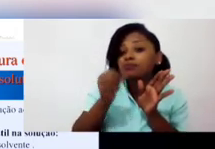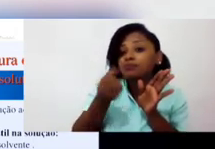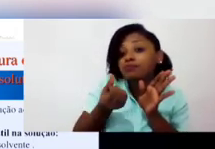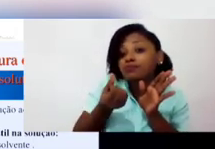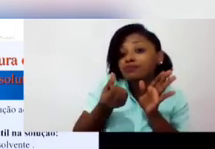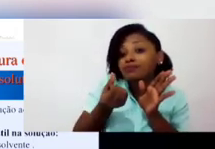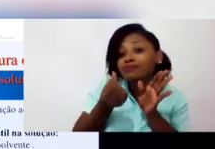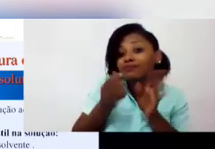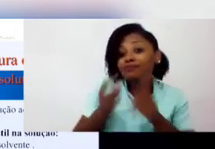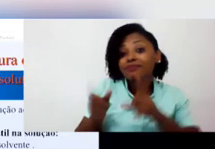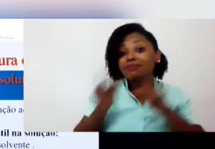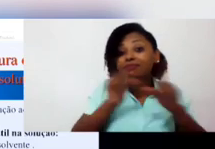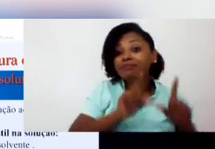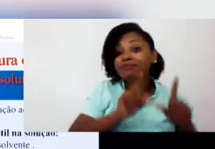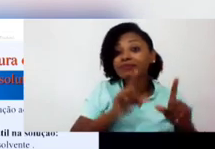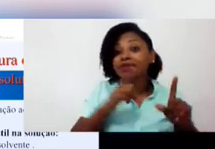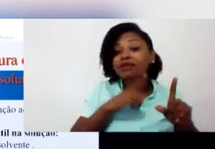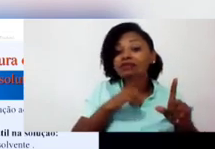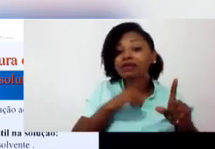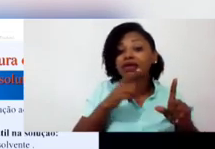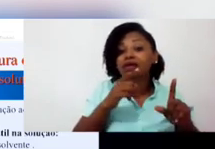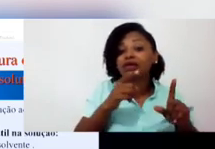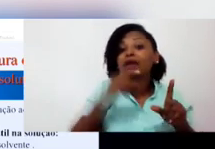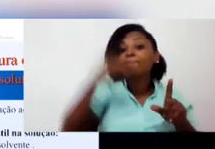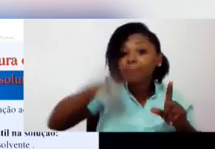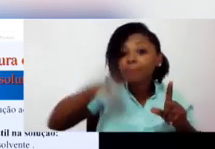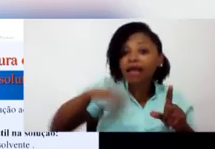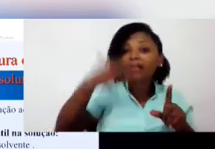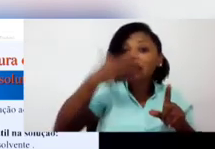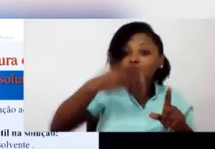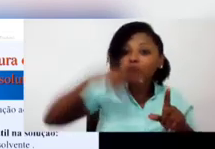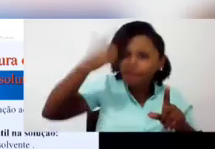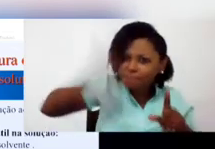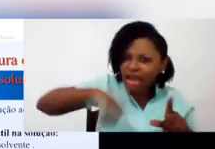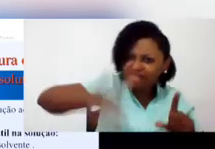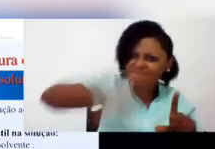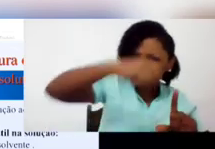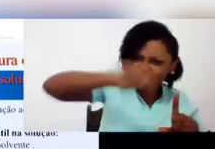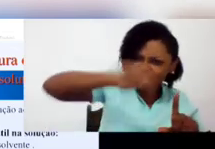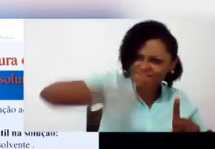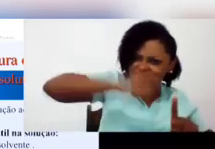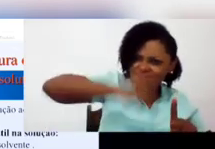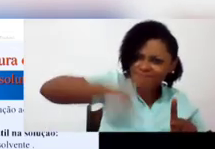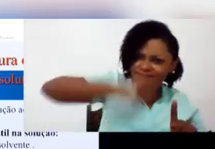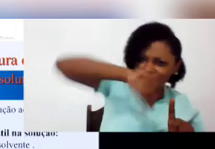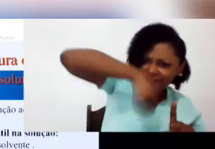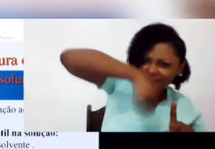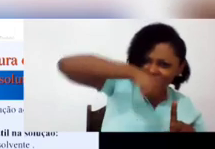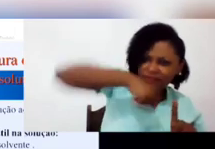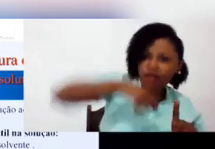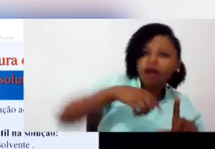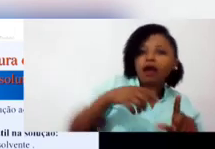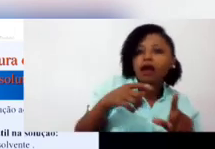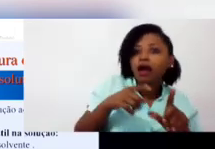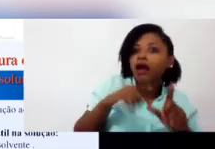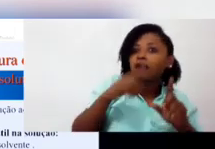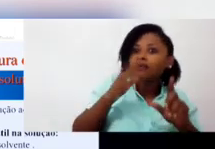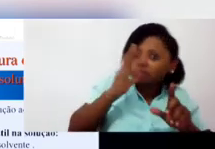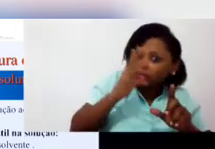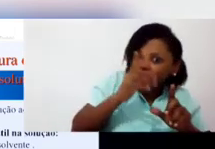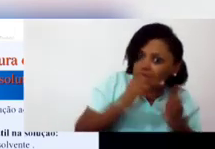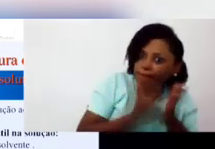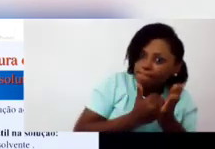menos 1,86. Aqui, no caso, quando eu aumento a concentração de açúcar, a temperatura também